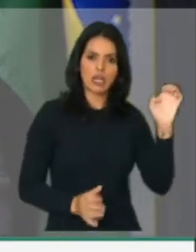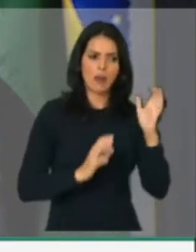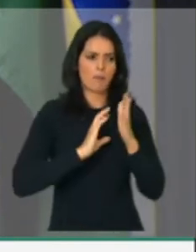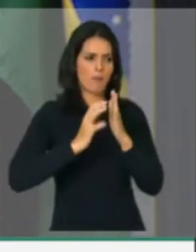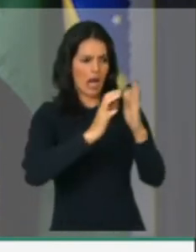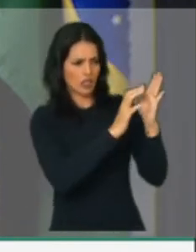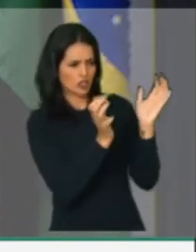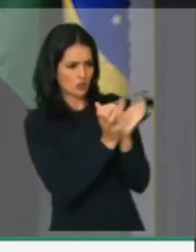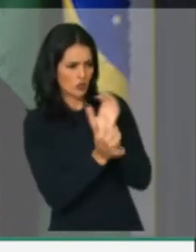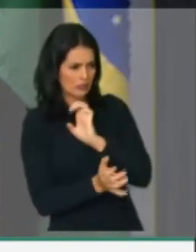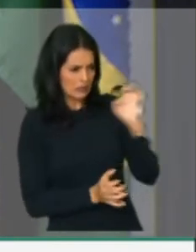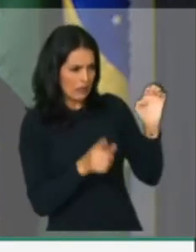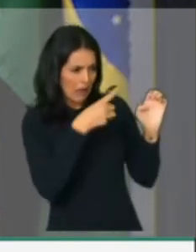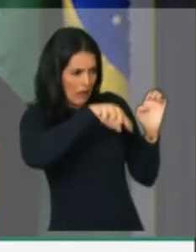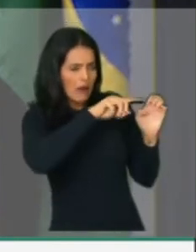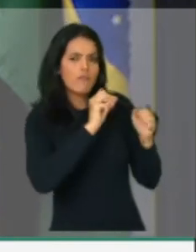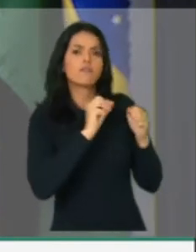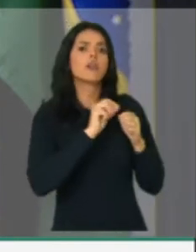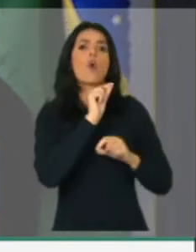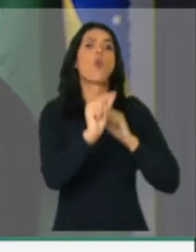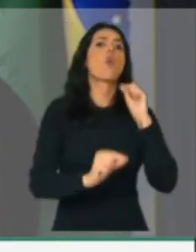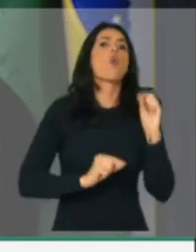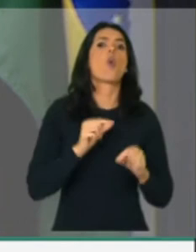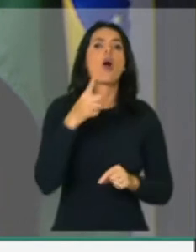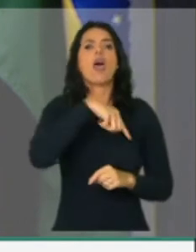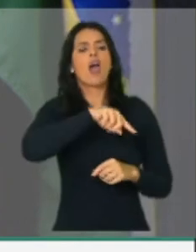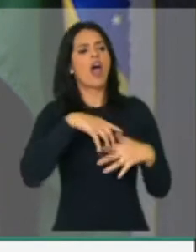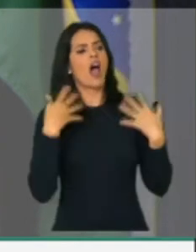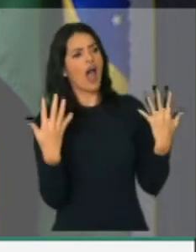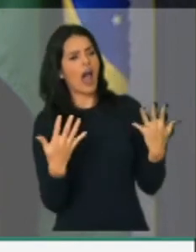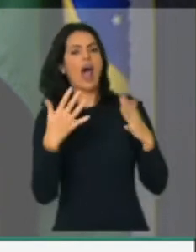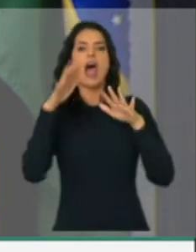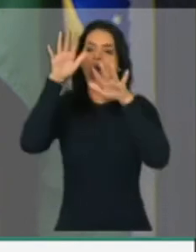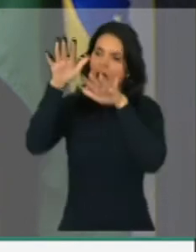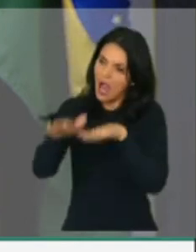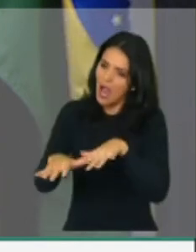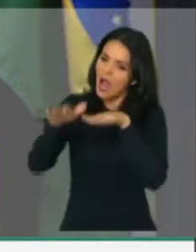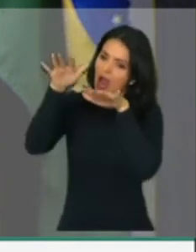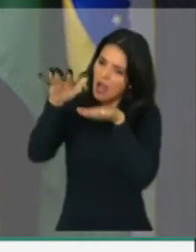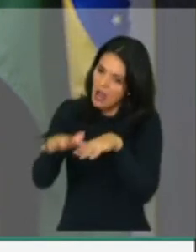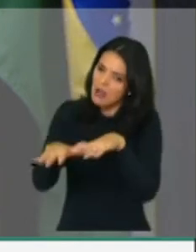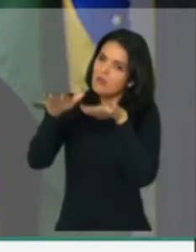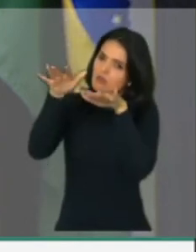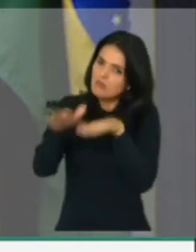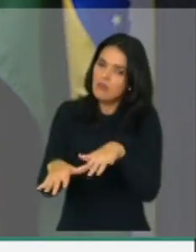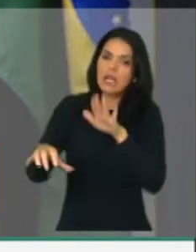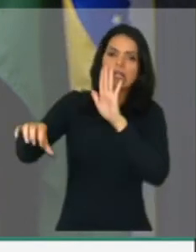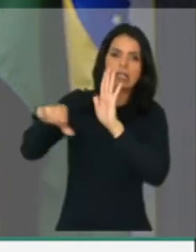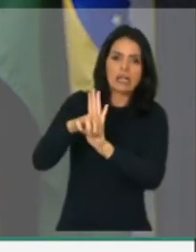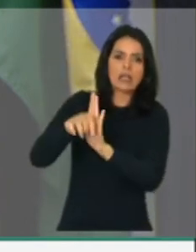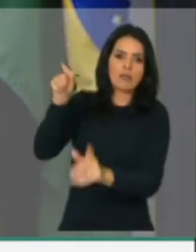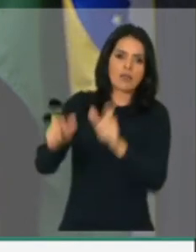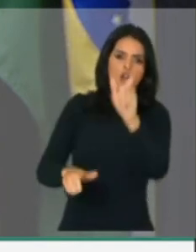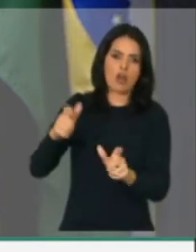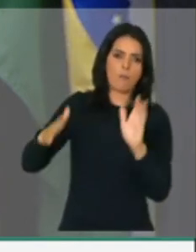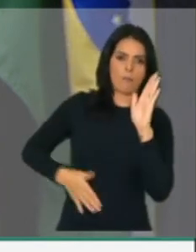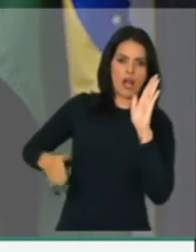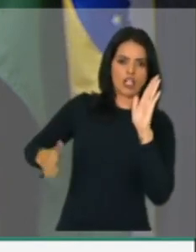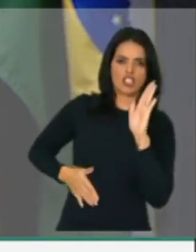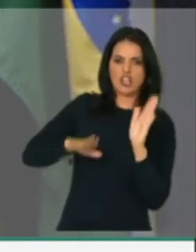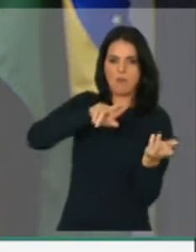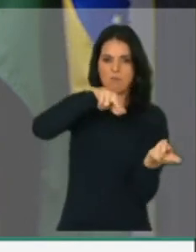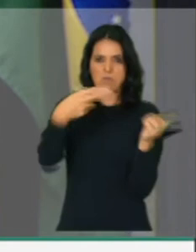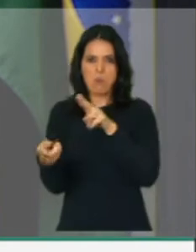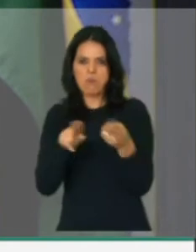esquerda fizeram muita reverência aos criminosos que foram mortos